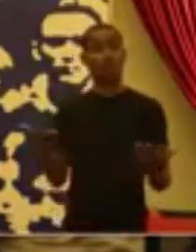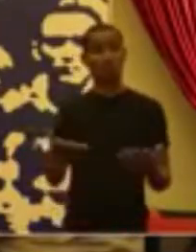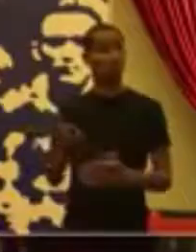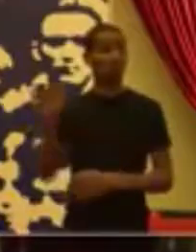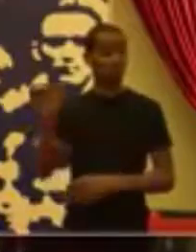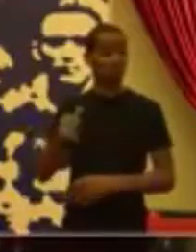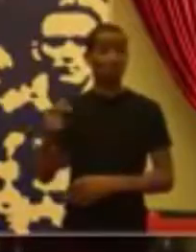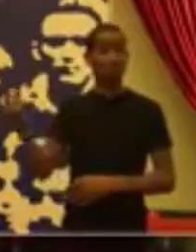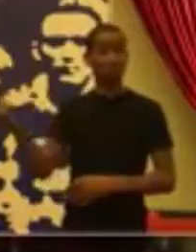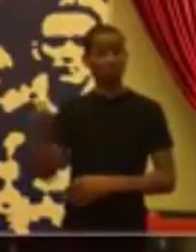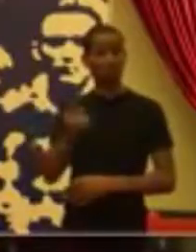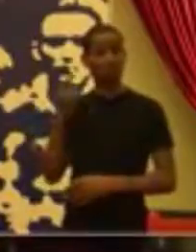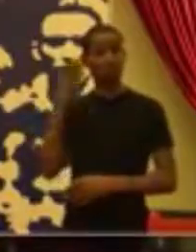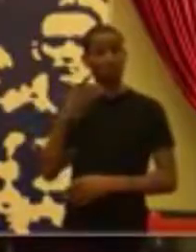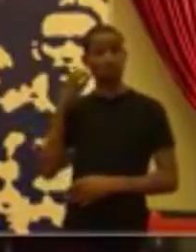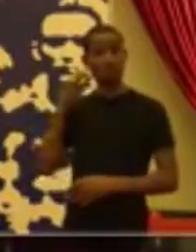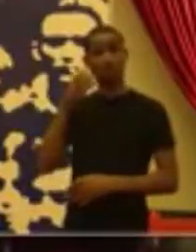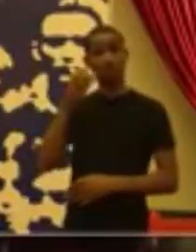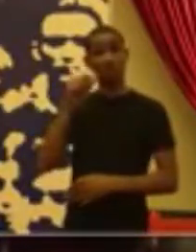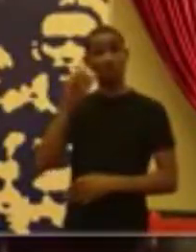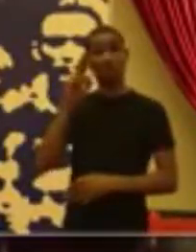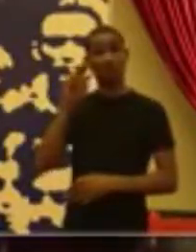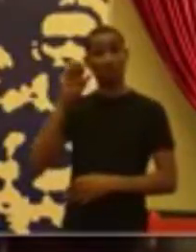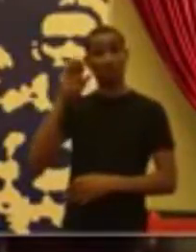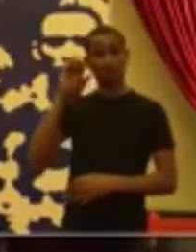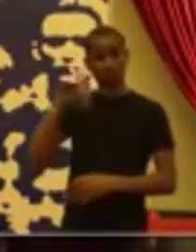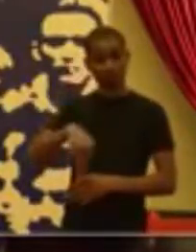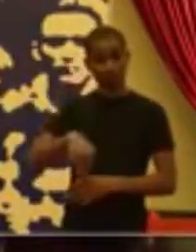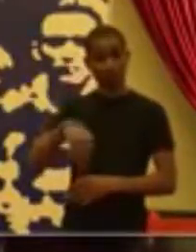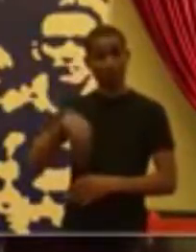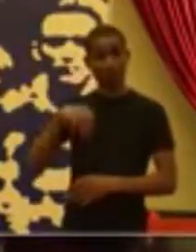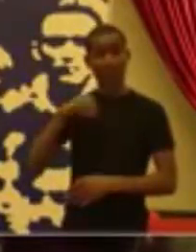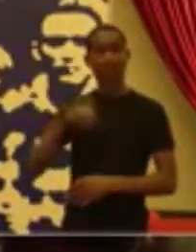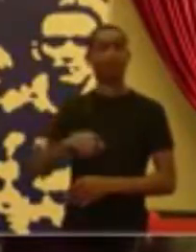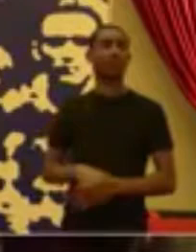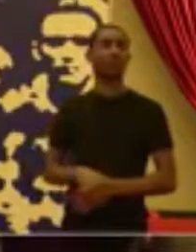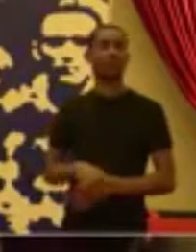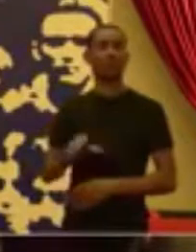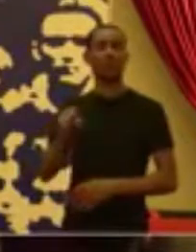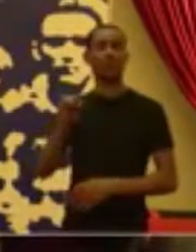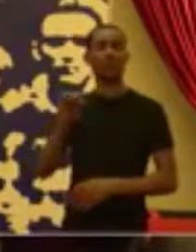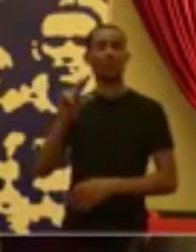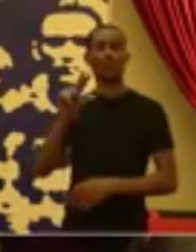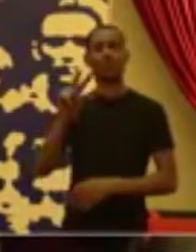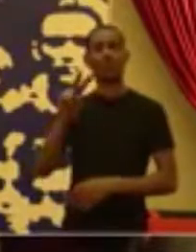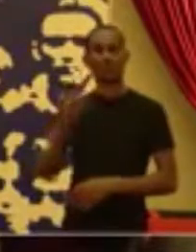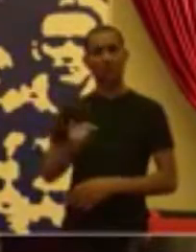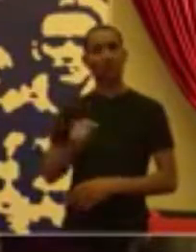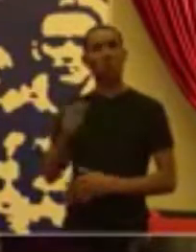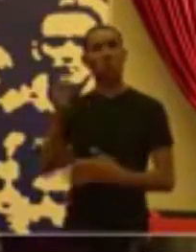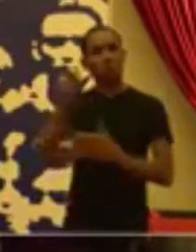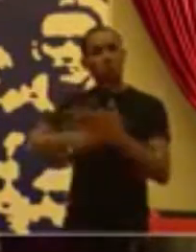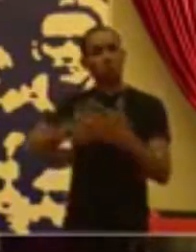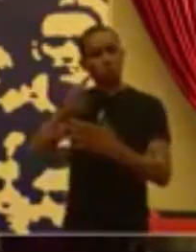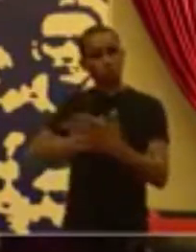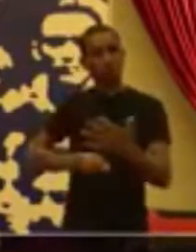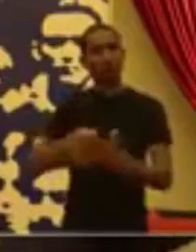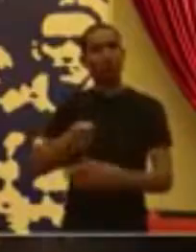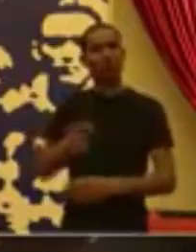chamar aqui para falar para a gente a Carmen Silva, da Frente de Luta por Moradia, uma lutadora aí da